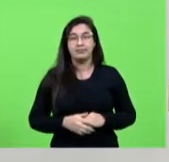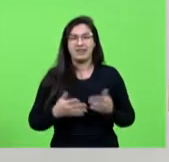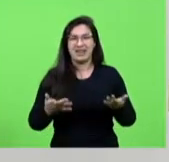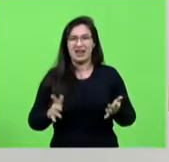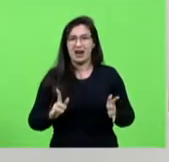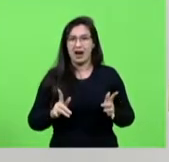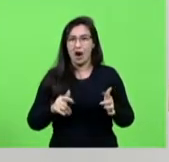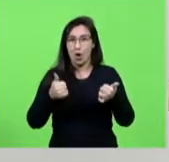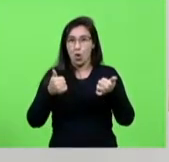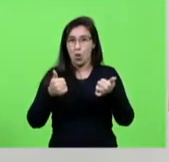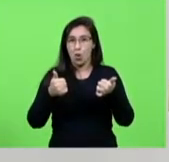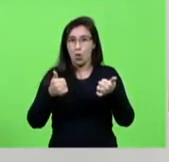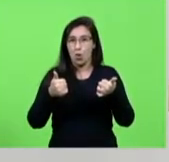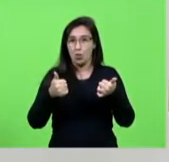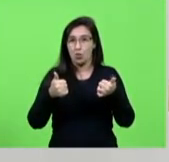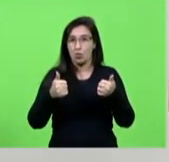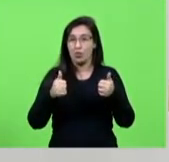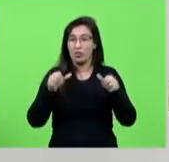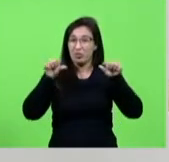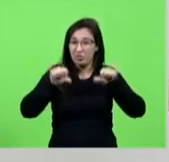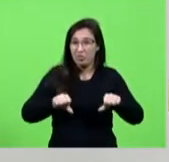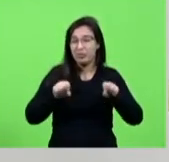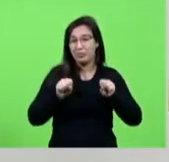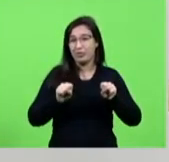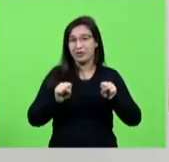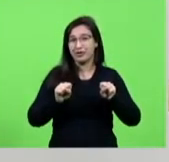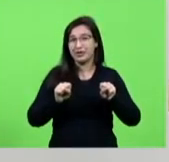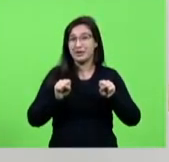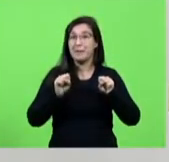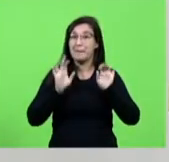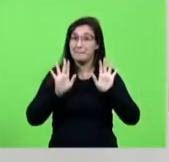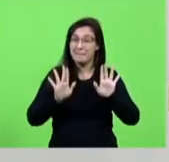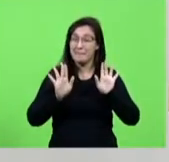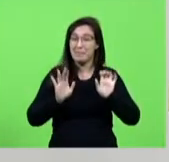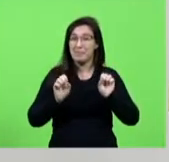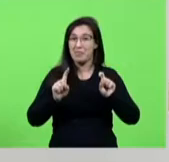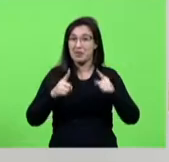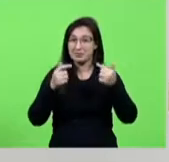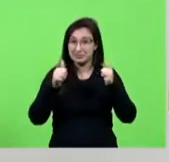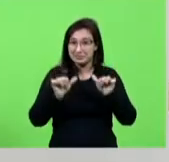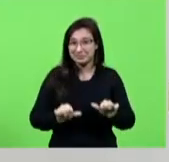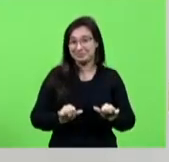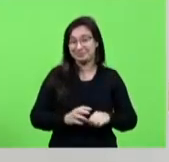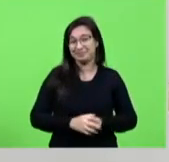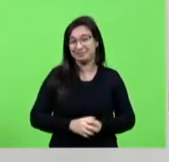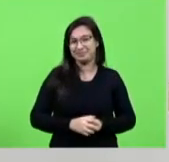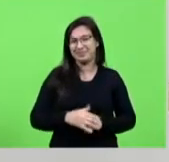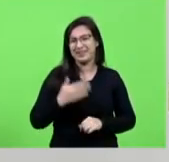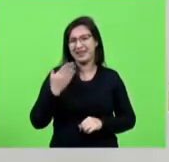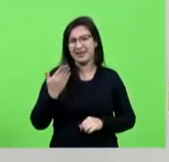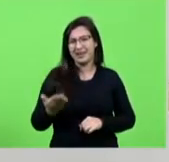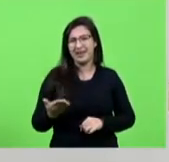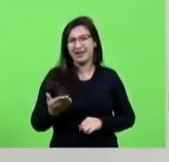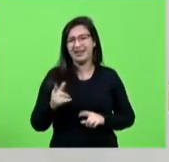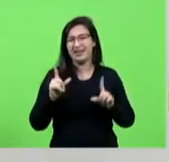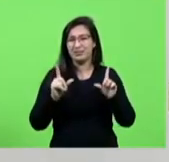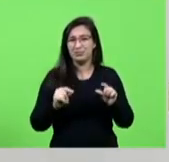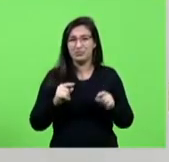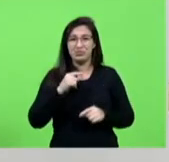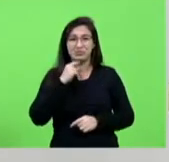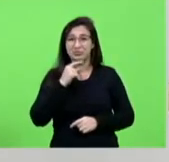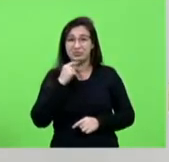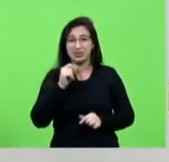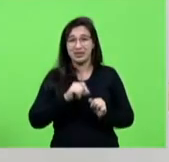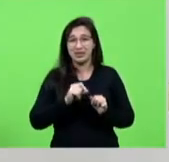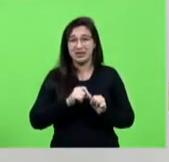possa piorar, na sequência teve duas administrações, do MDBista ou do Deller, que muito pouco efetivamente nada fez para